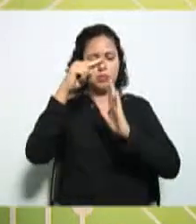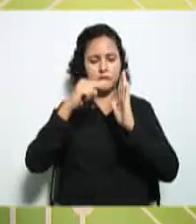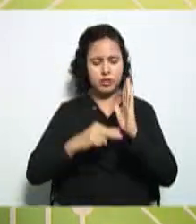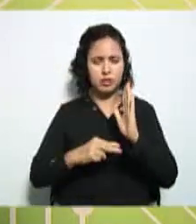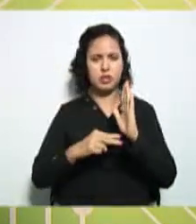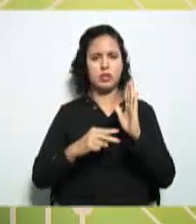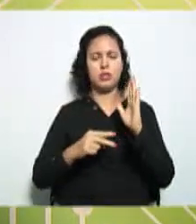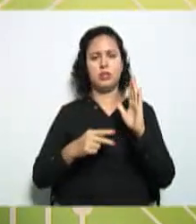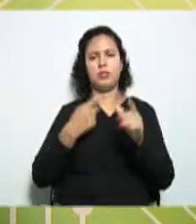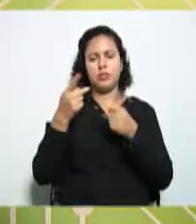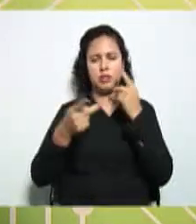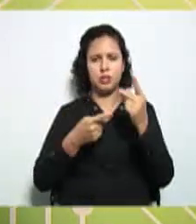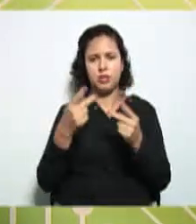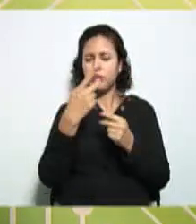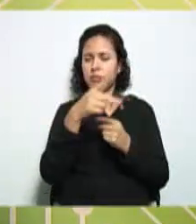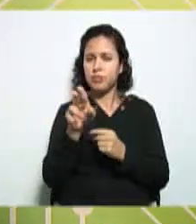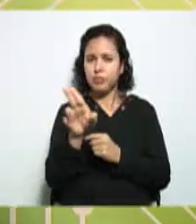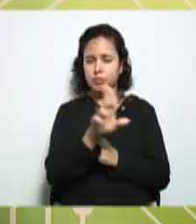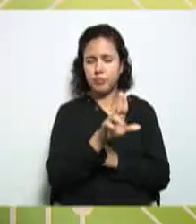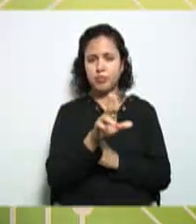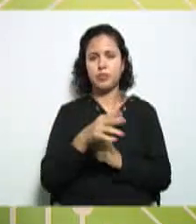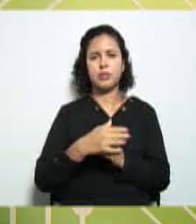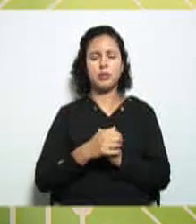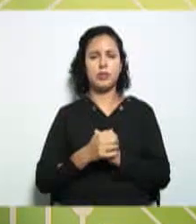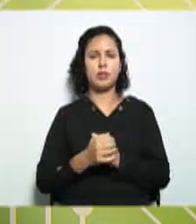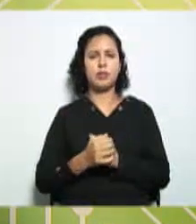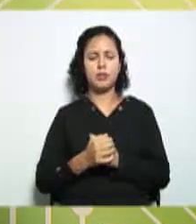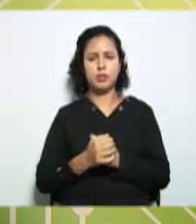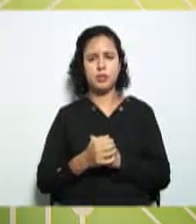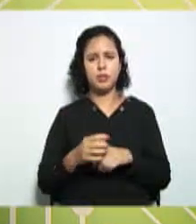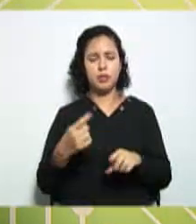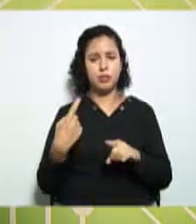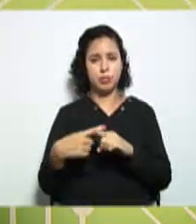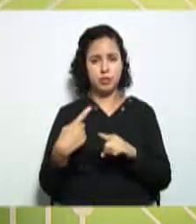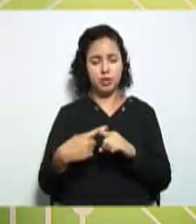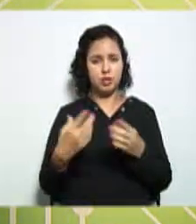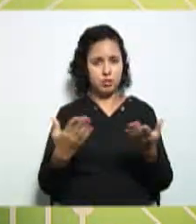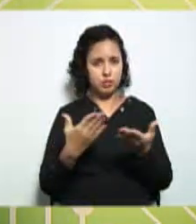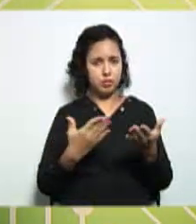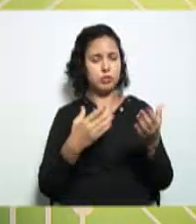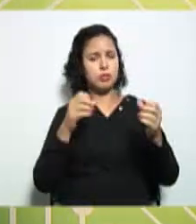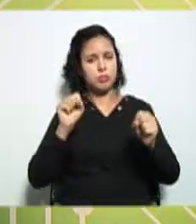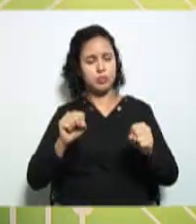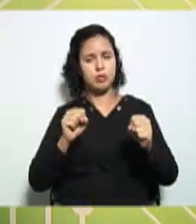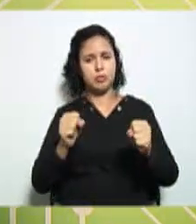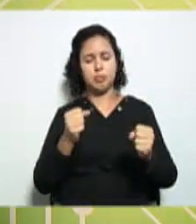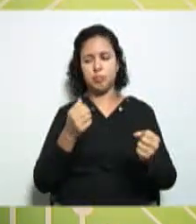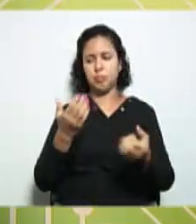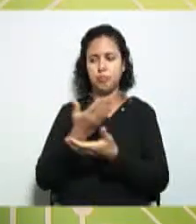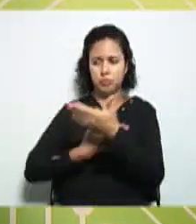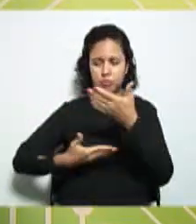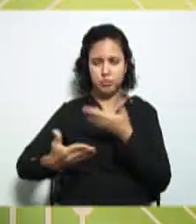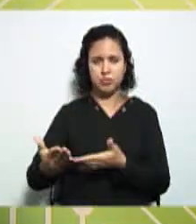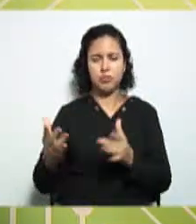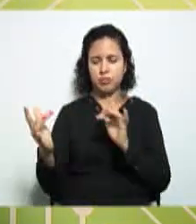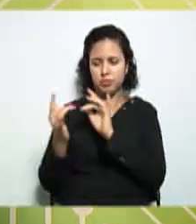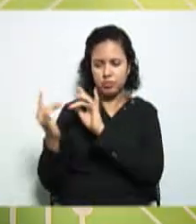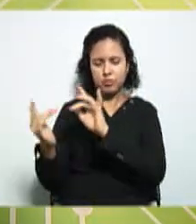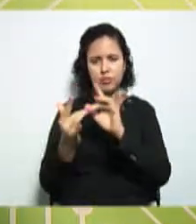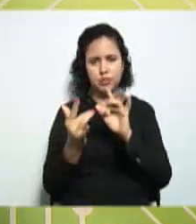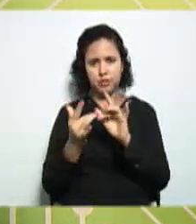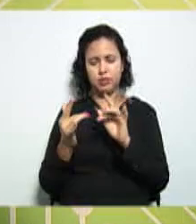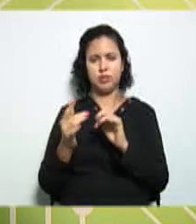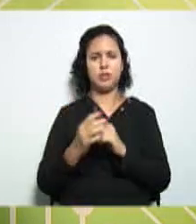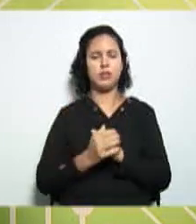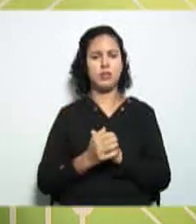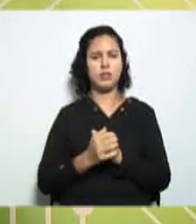falar o seu nome, a sua escola. Fique à vontade para participar, porque esse é o momento, é o nosso momento de interagir, é esse aqui mesmo. Então, bora lá,